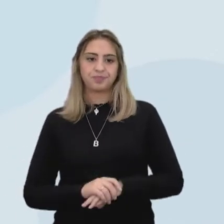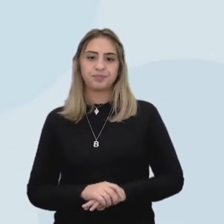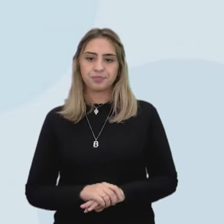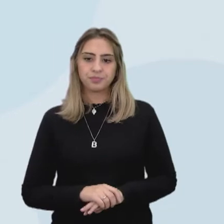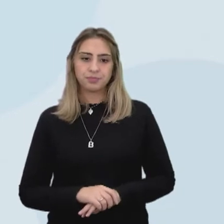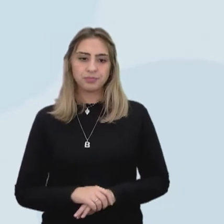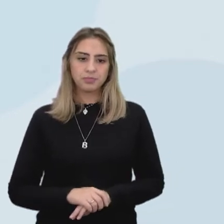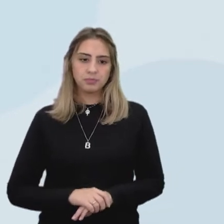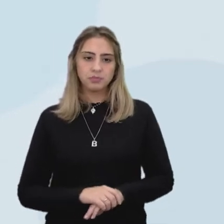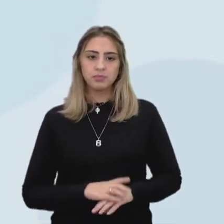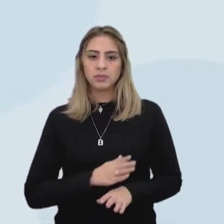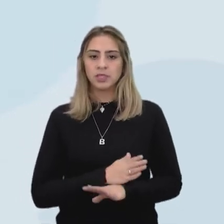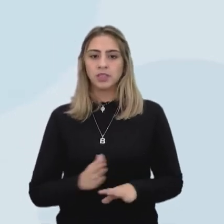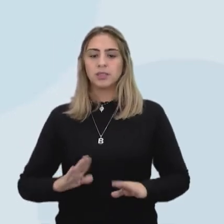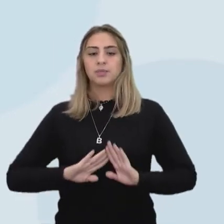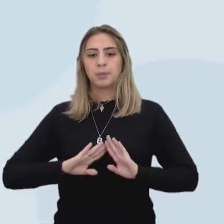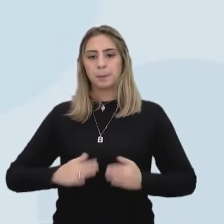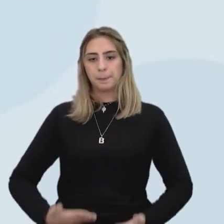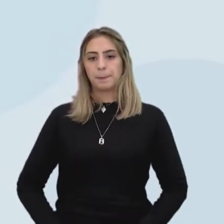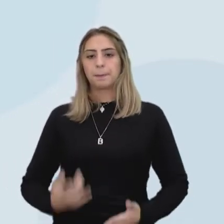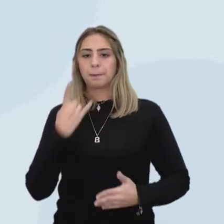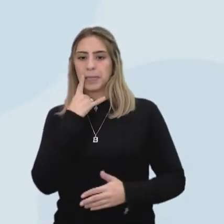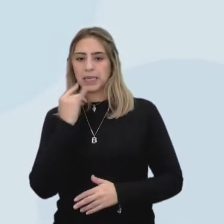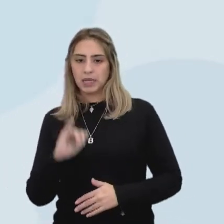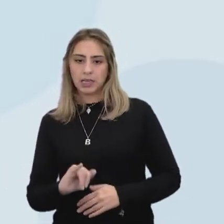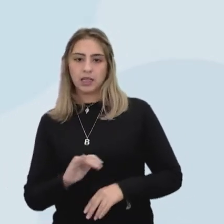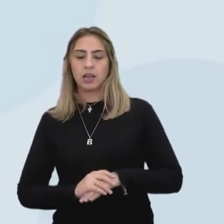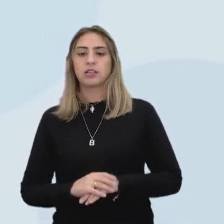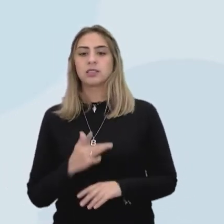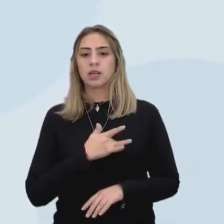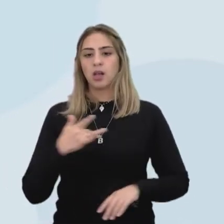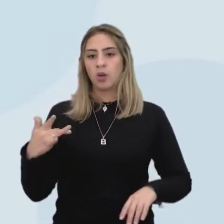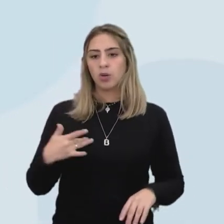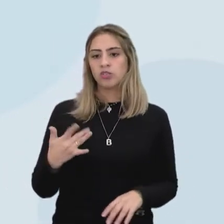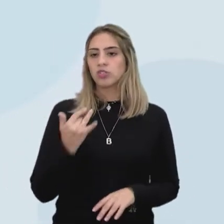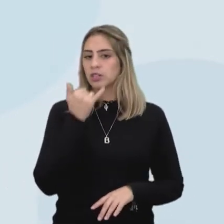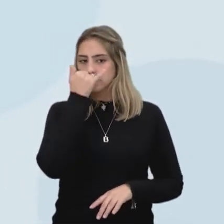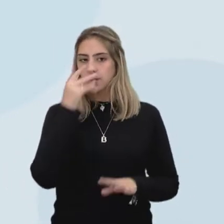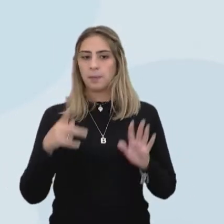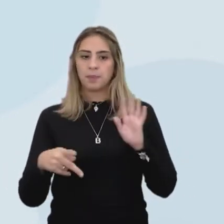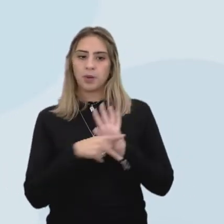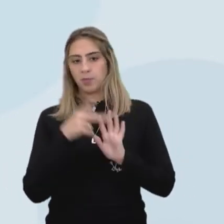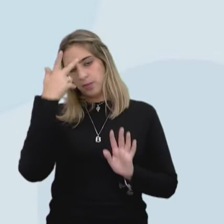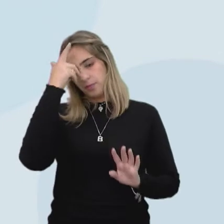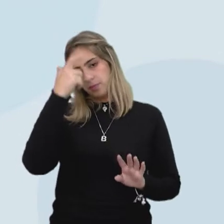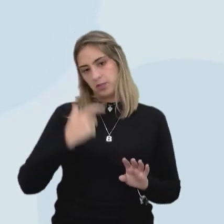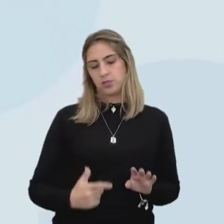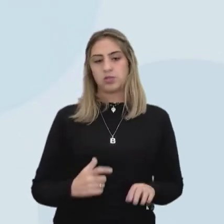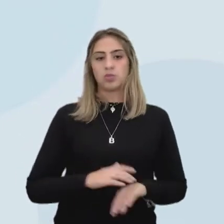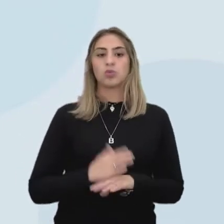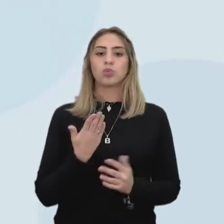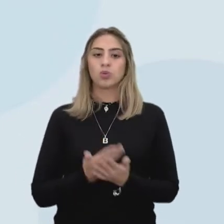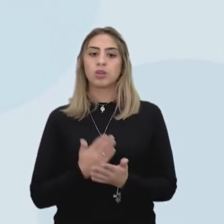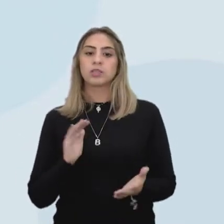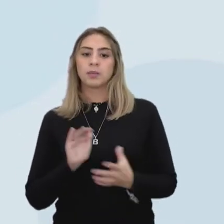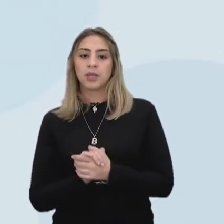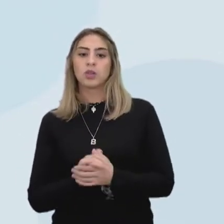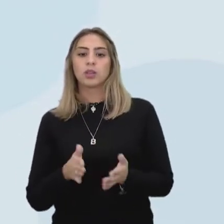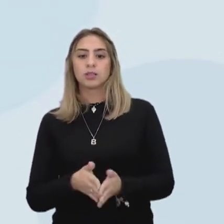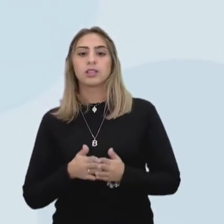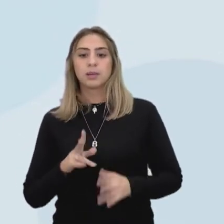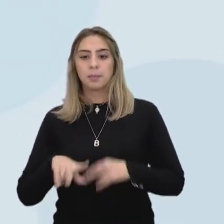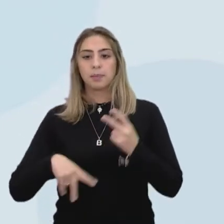remunerada, em decorrência de maternidade, paternidade, saúde ou acidente da própria pessoa, estudo,